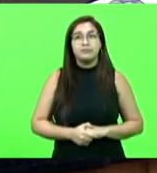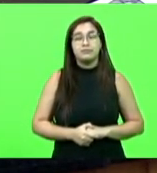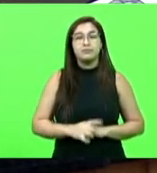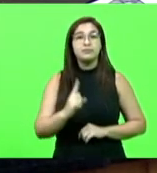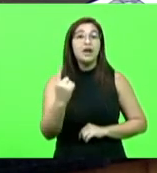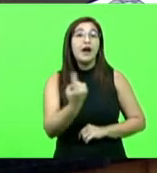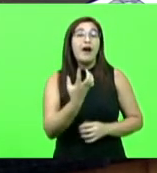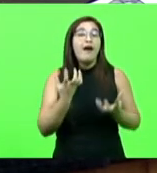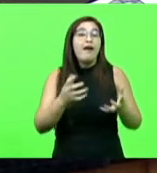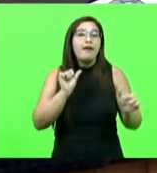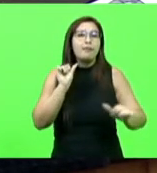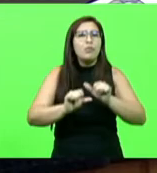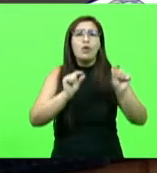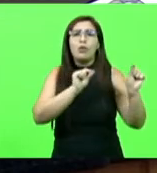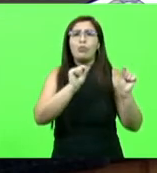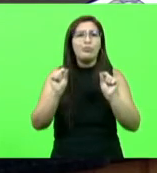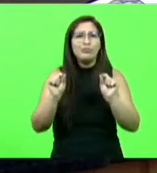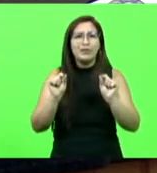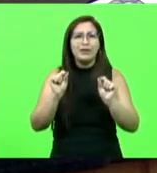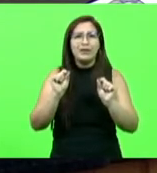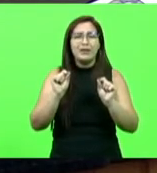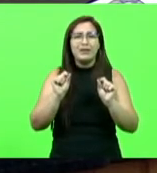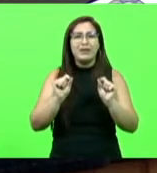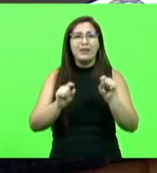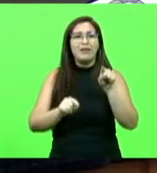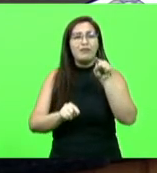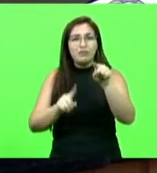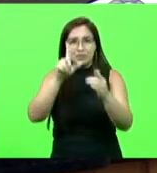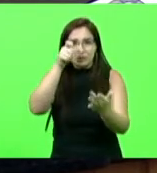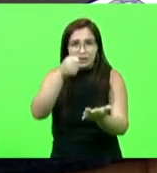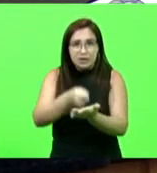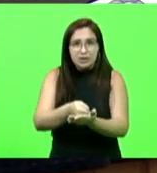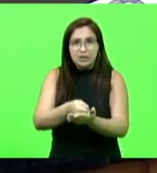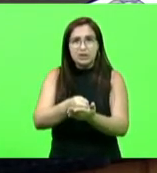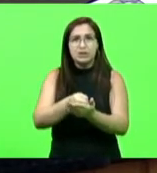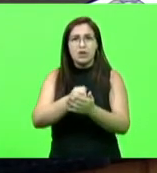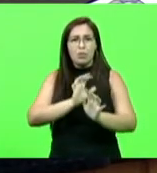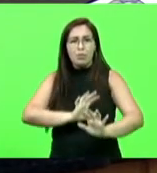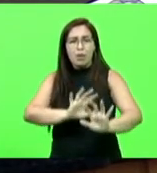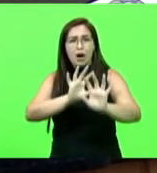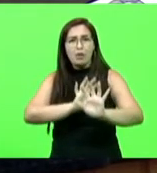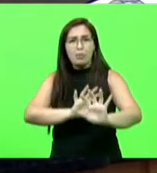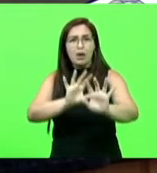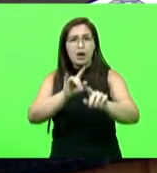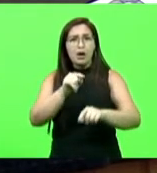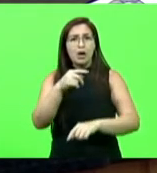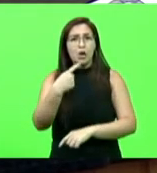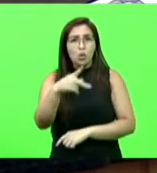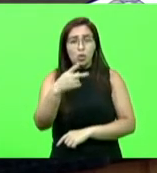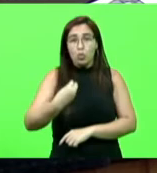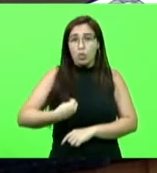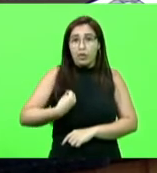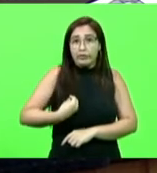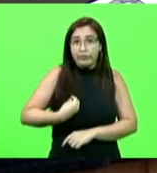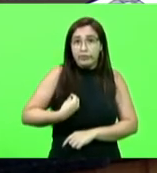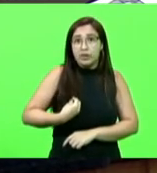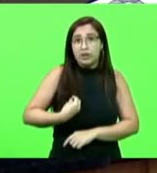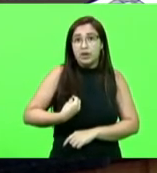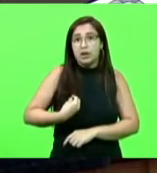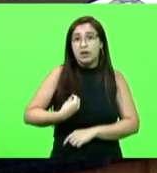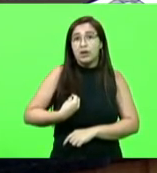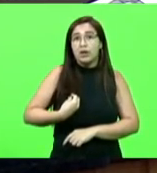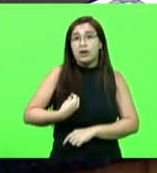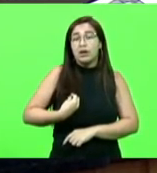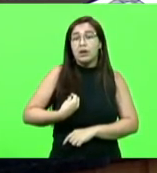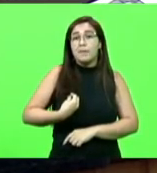trazer a decisão que afeta a sua vida catarinense, aquilo que mais impacta em você, no seu dia a dia,